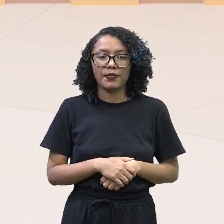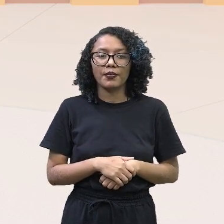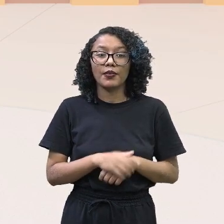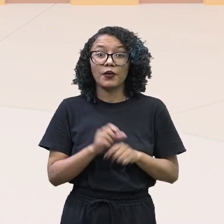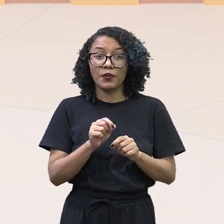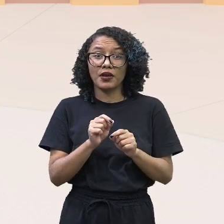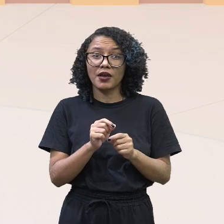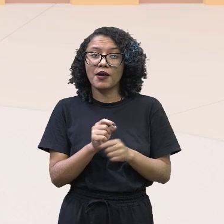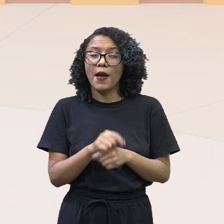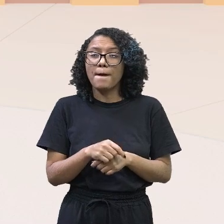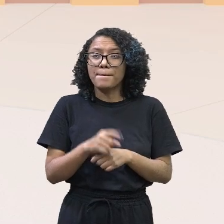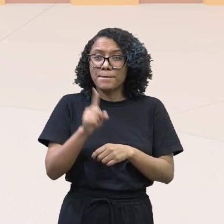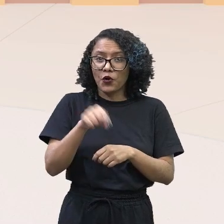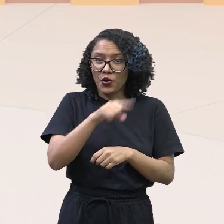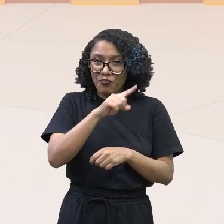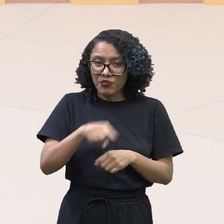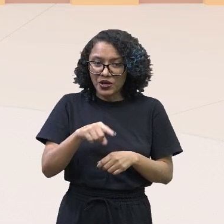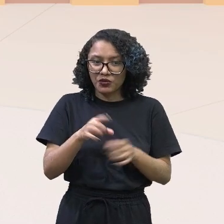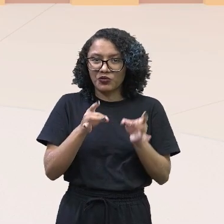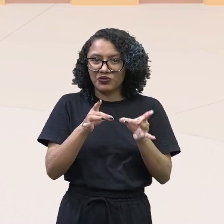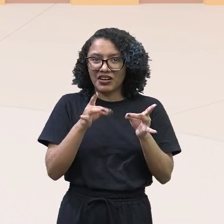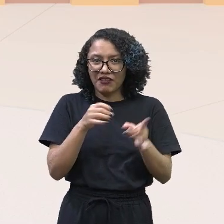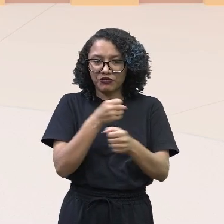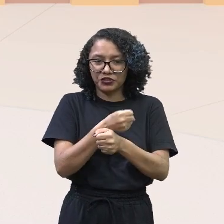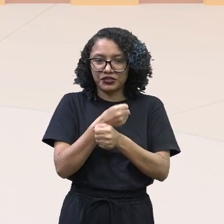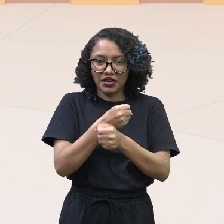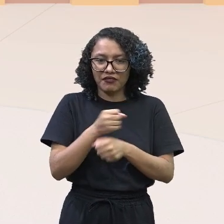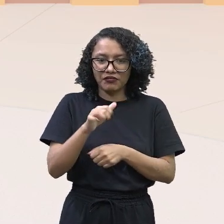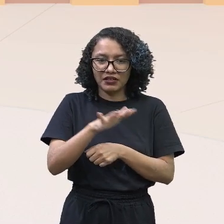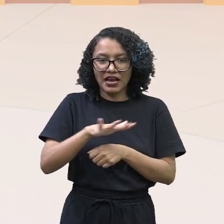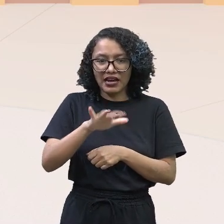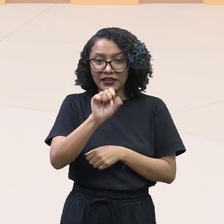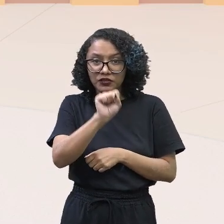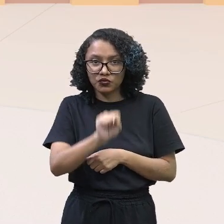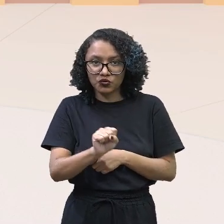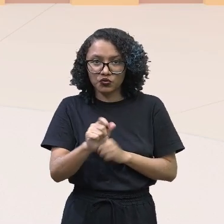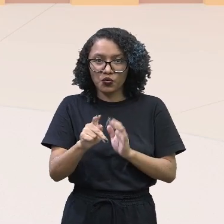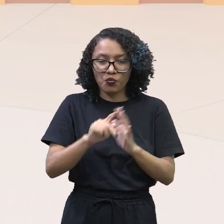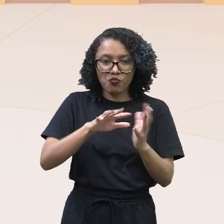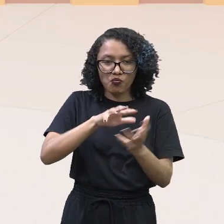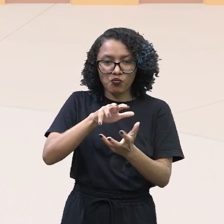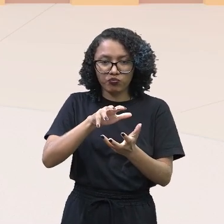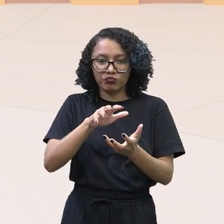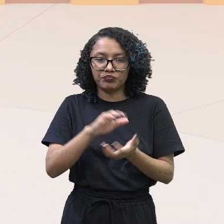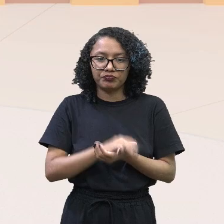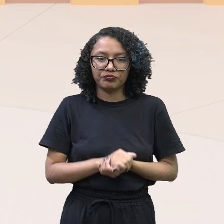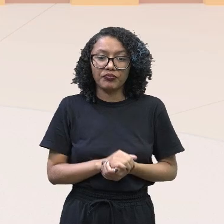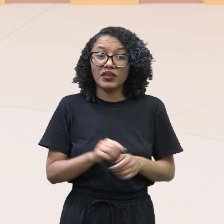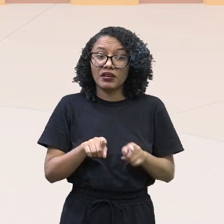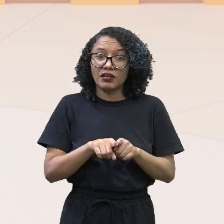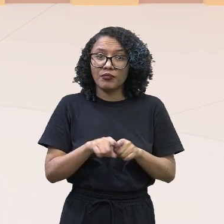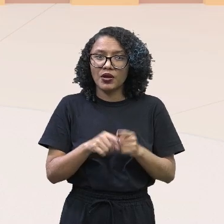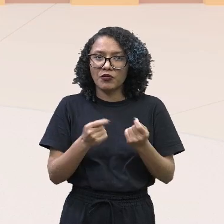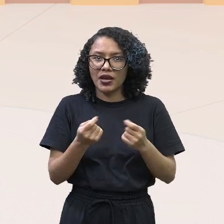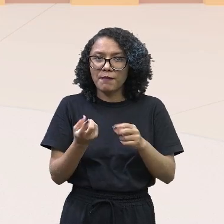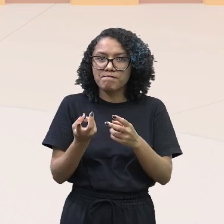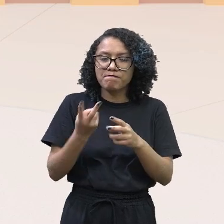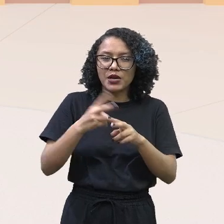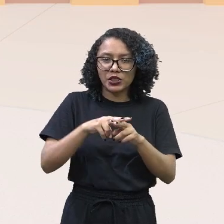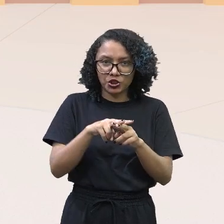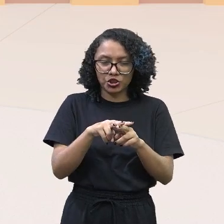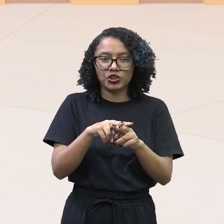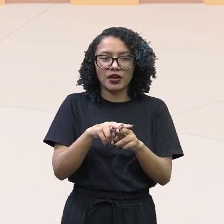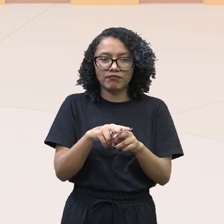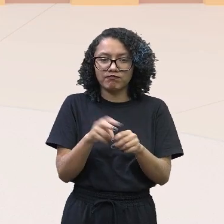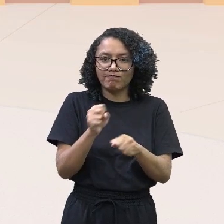escravizados no hemisfério sul. A Marinha Britânica perseguia, interceptava e aprisionava os navios negreiros